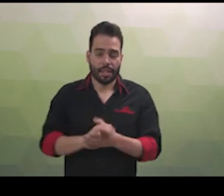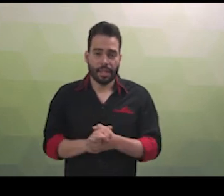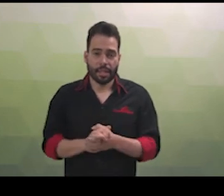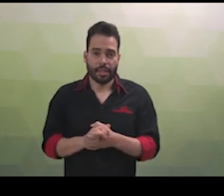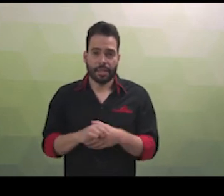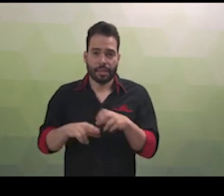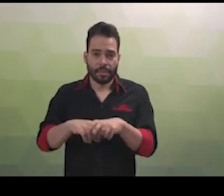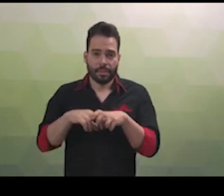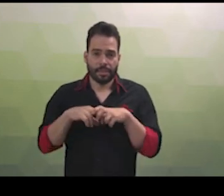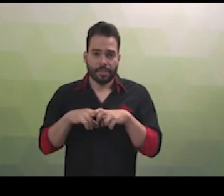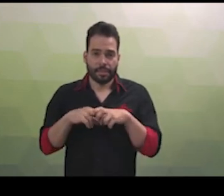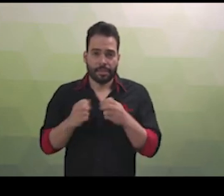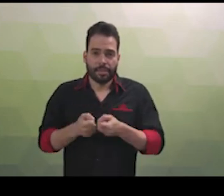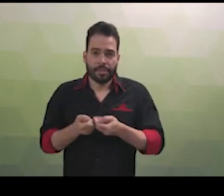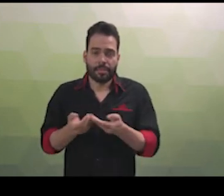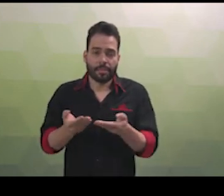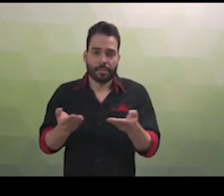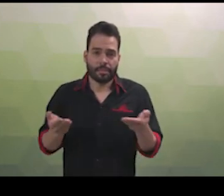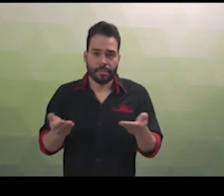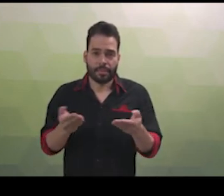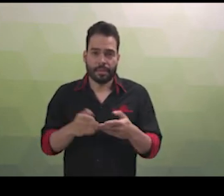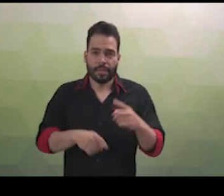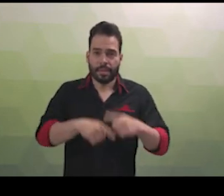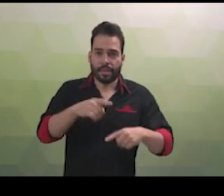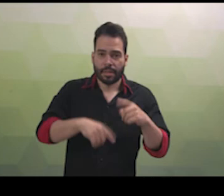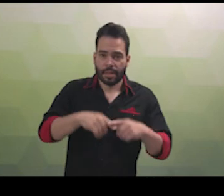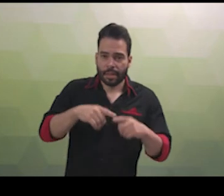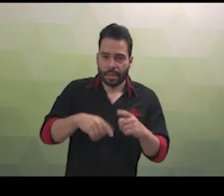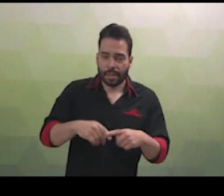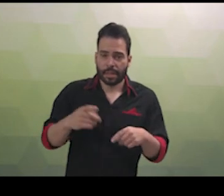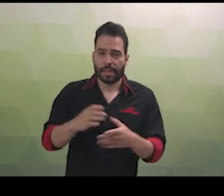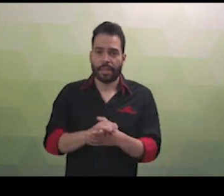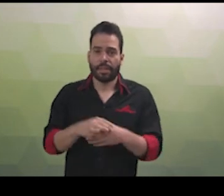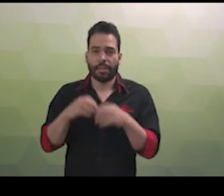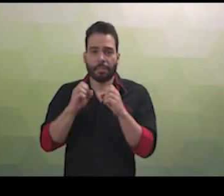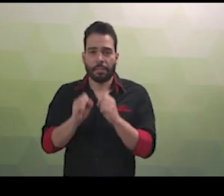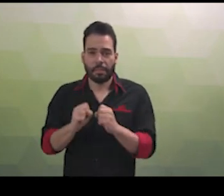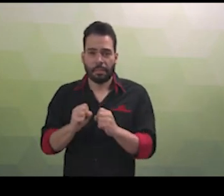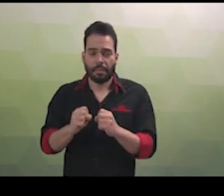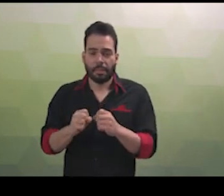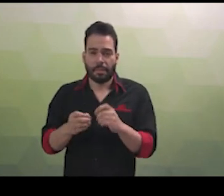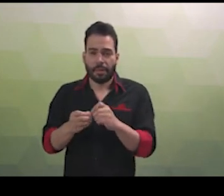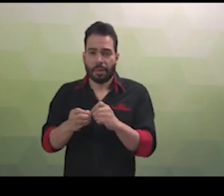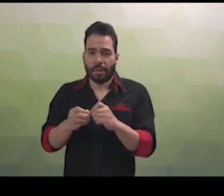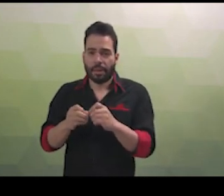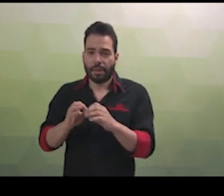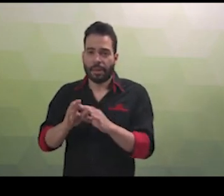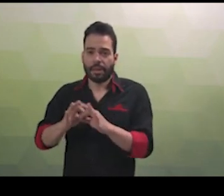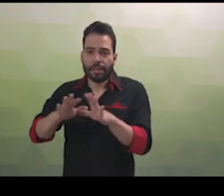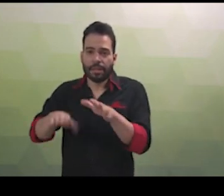acessibilidade comunicacional é, portanto, oferecer recursos, atividades e bens culturais que promovam a